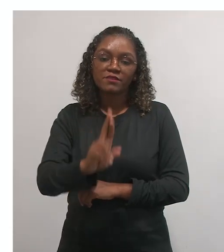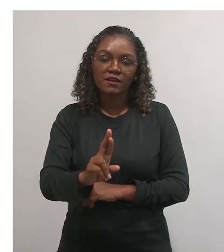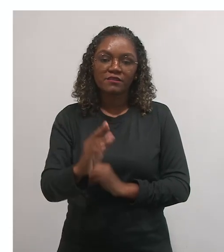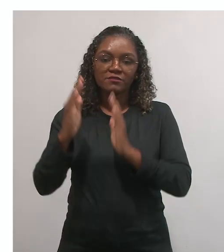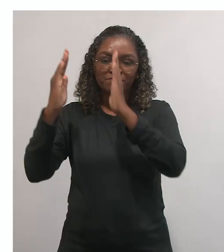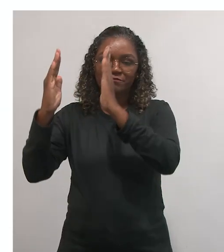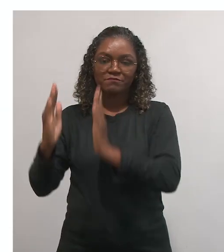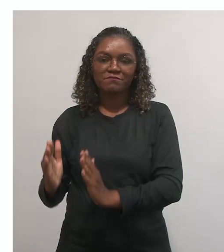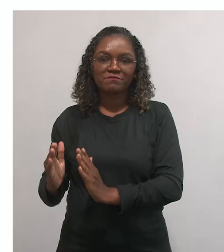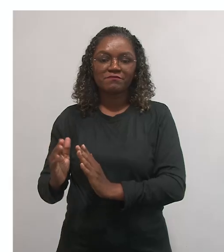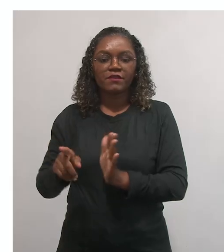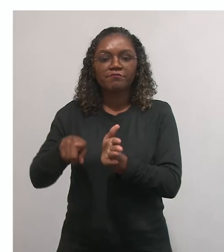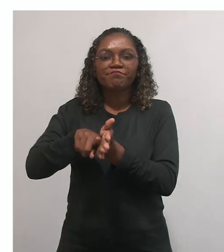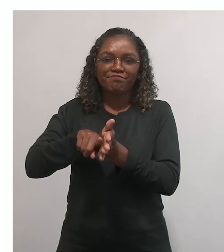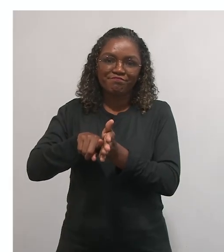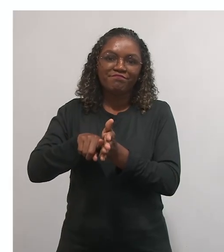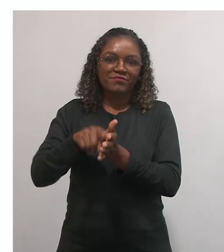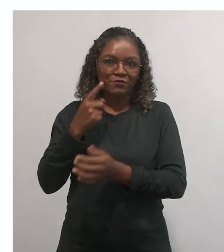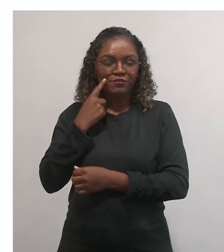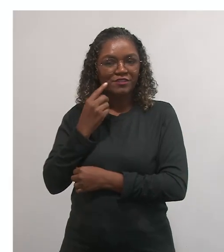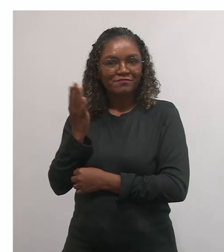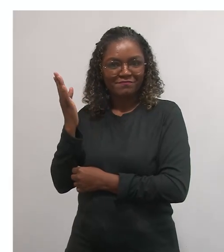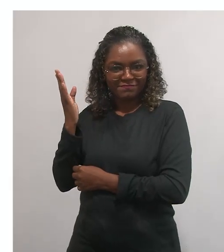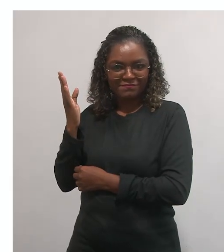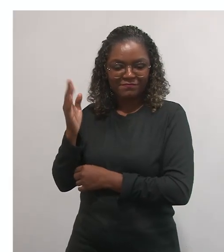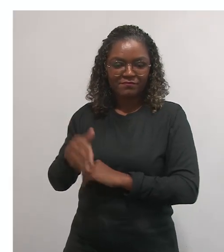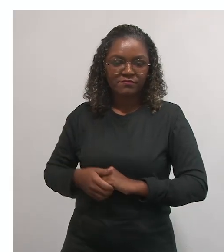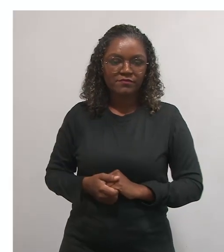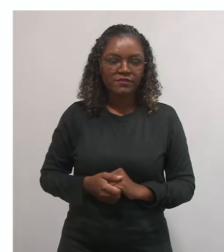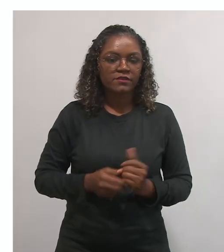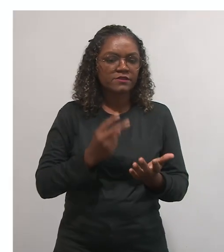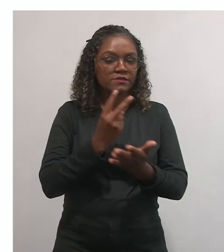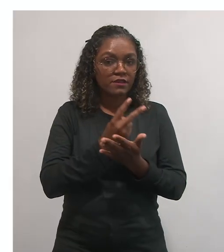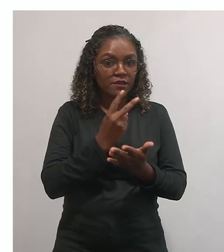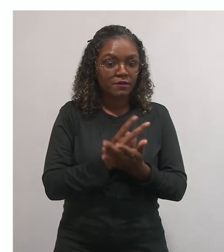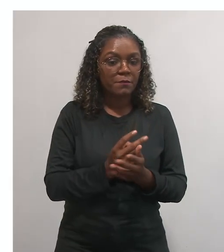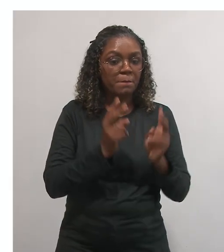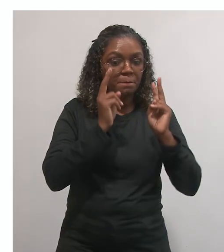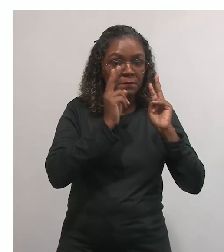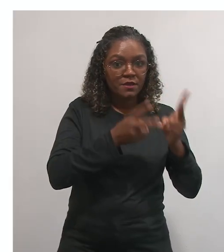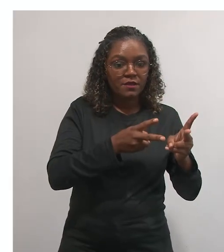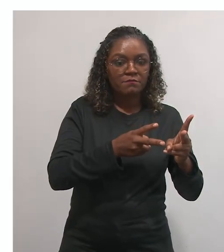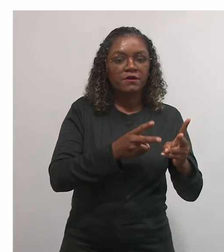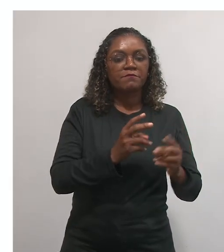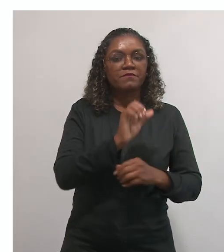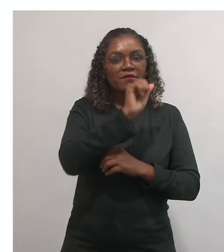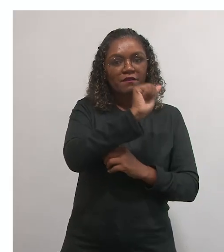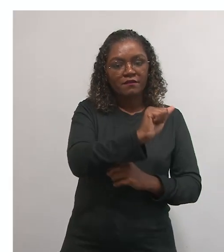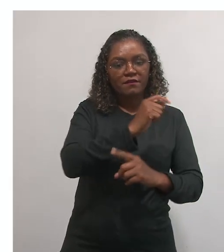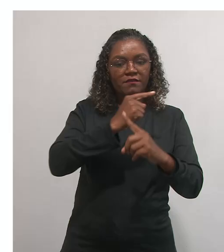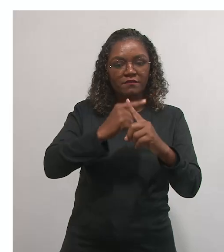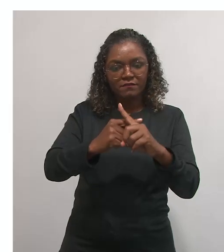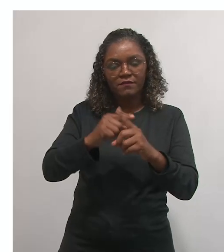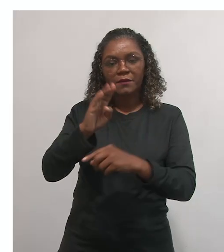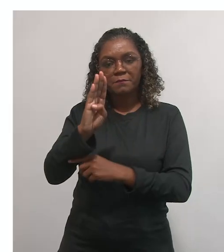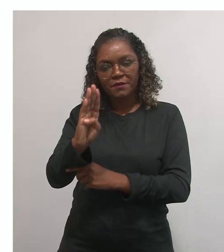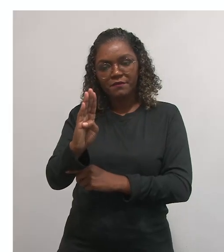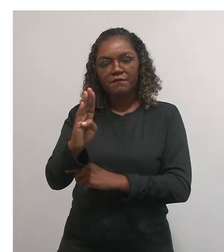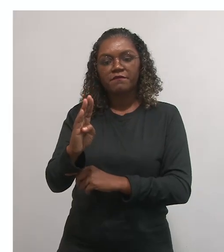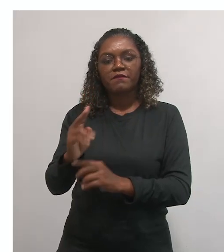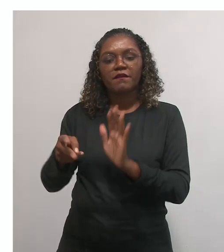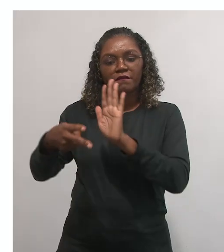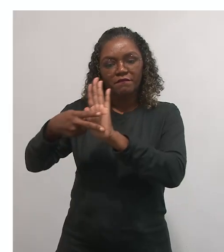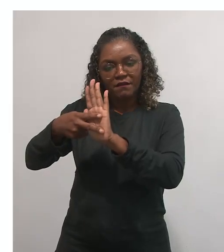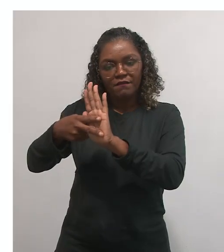na coluna quatro negativo então eu vou fazer todas as multiplicações aqui